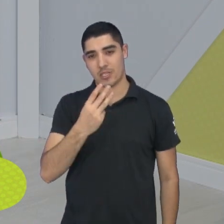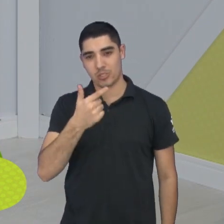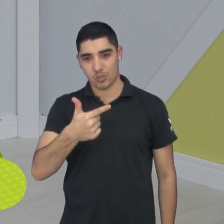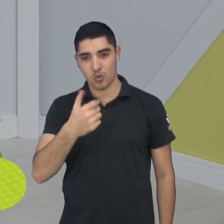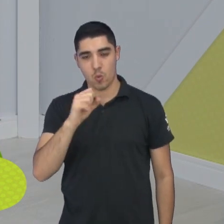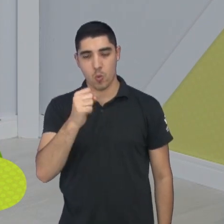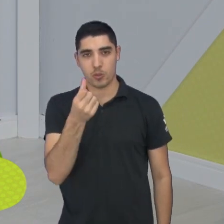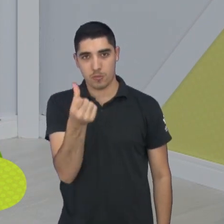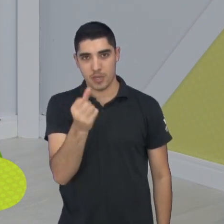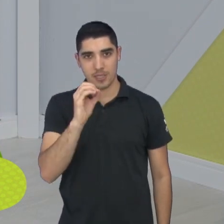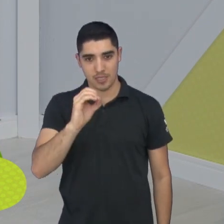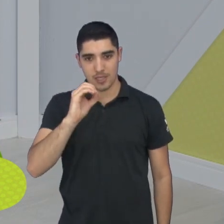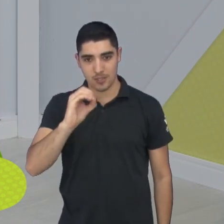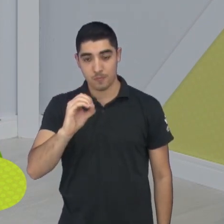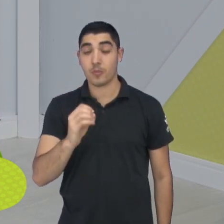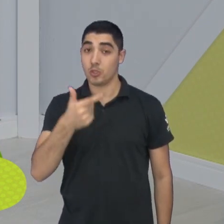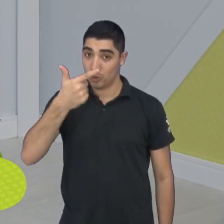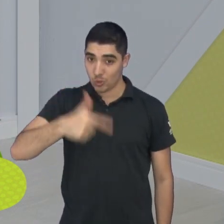3932-8600,